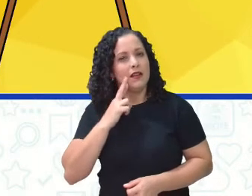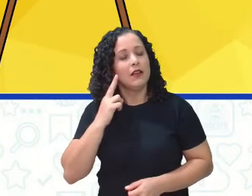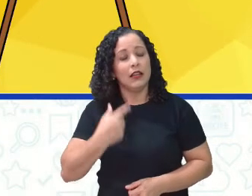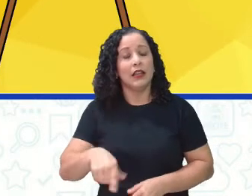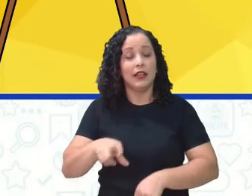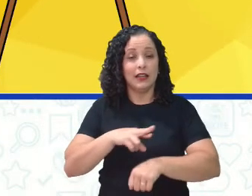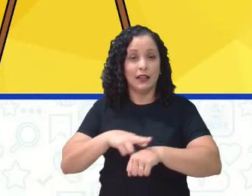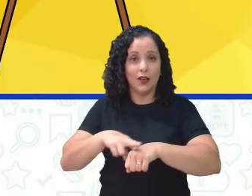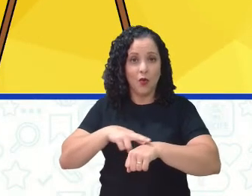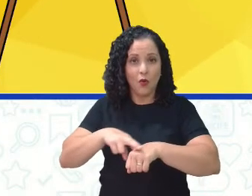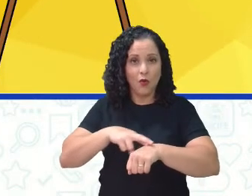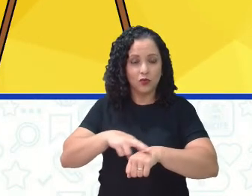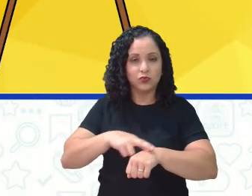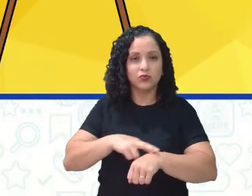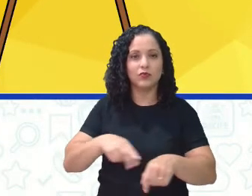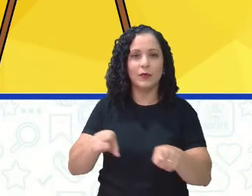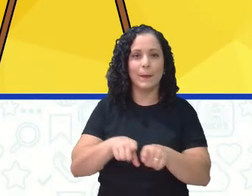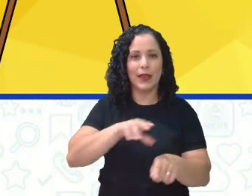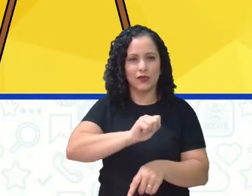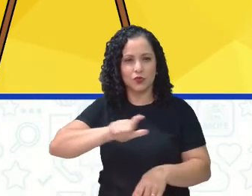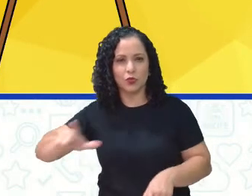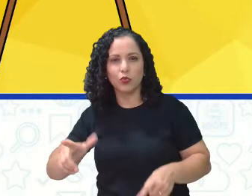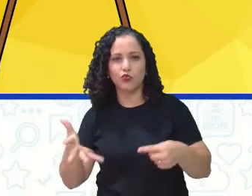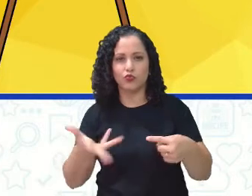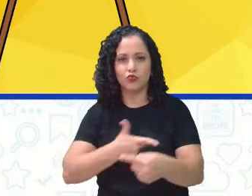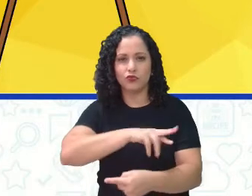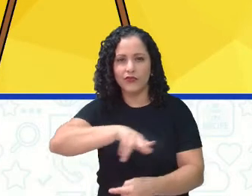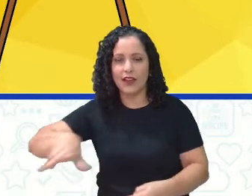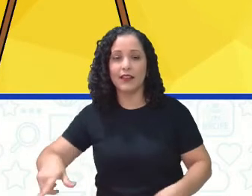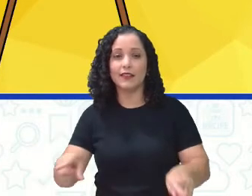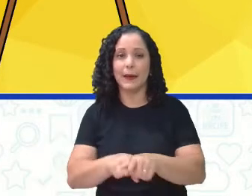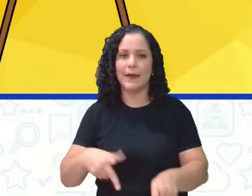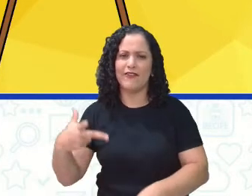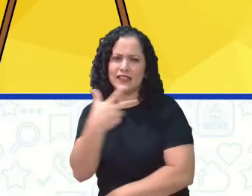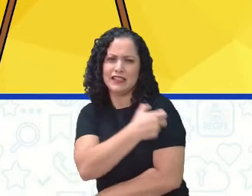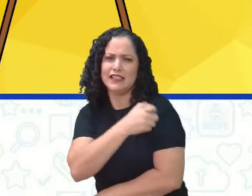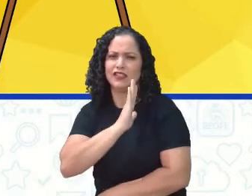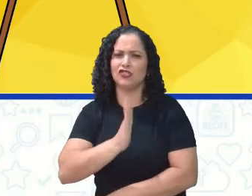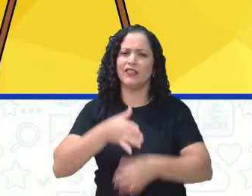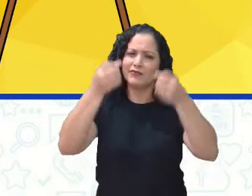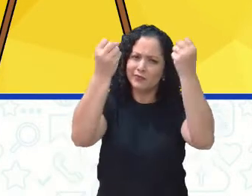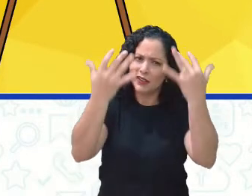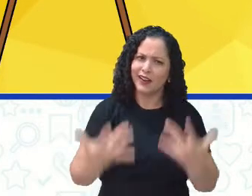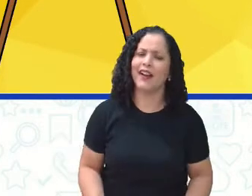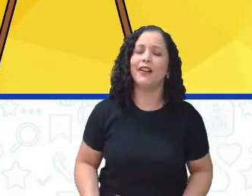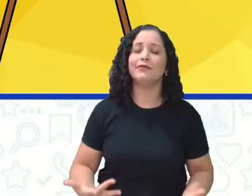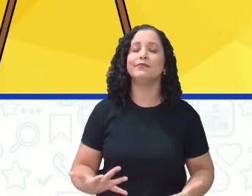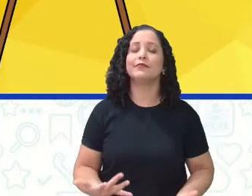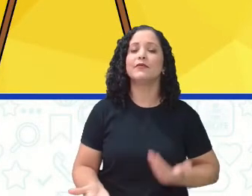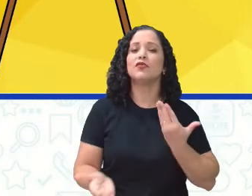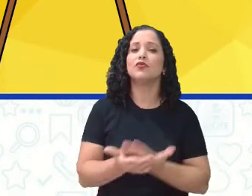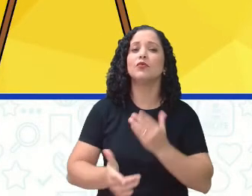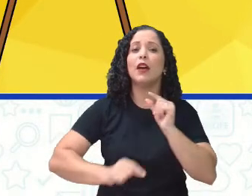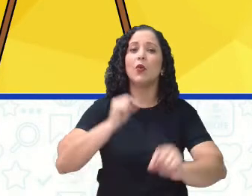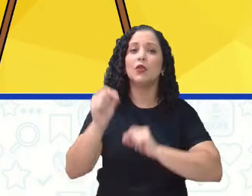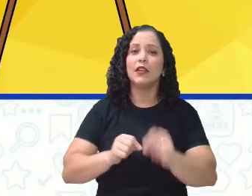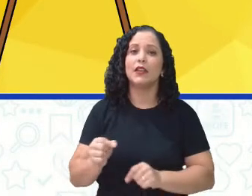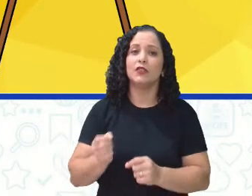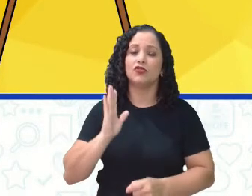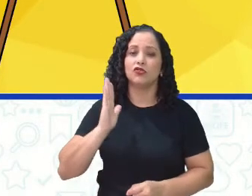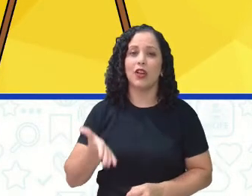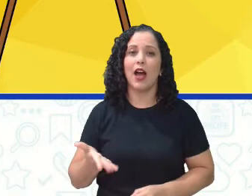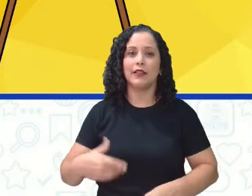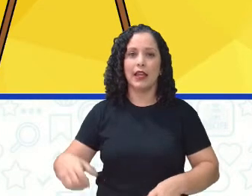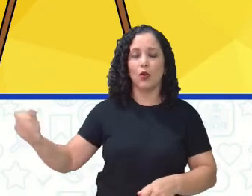informação aí da vacina, Covid. Já estudamos em outros encontros a astronomia, o sistema solar, o